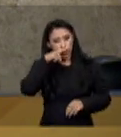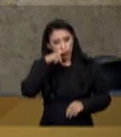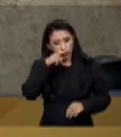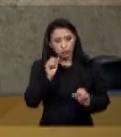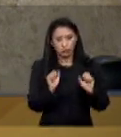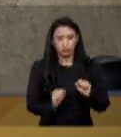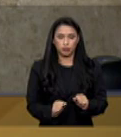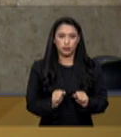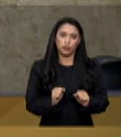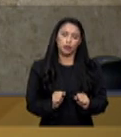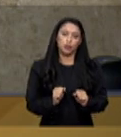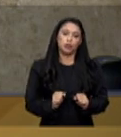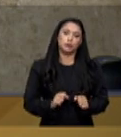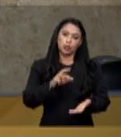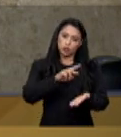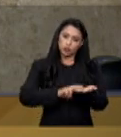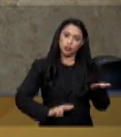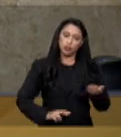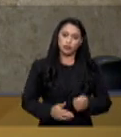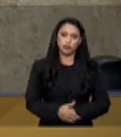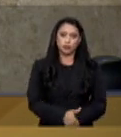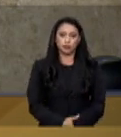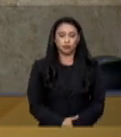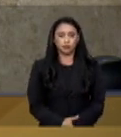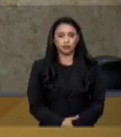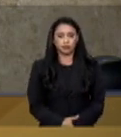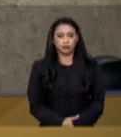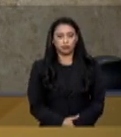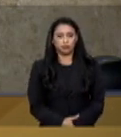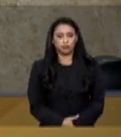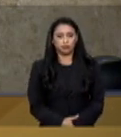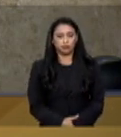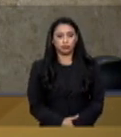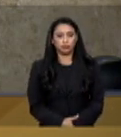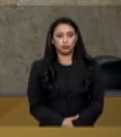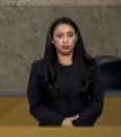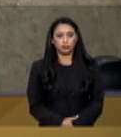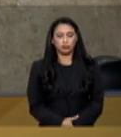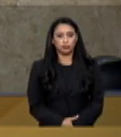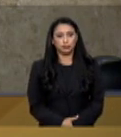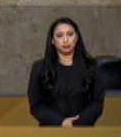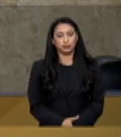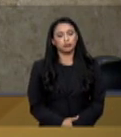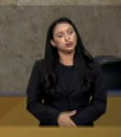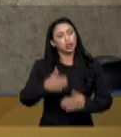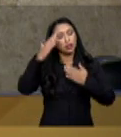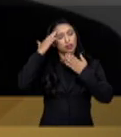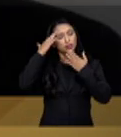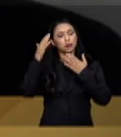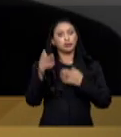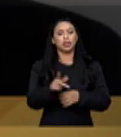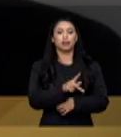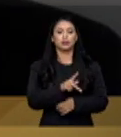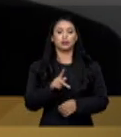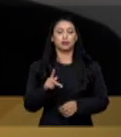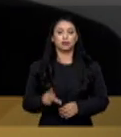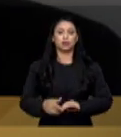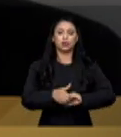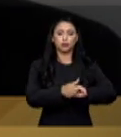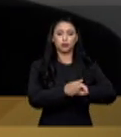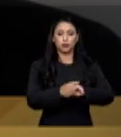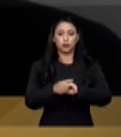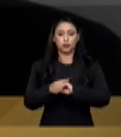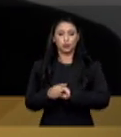tem a palavra para o relatório. Muito obrigado, senhor presidente.